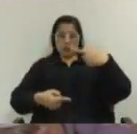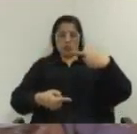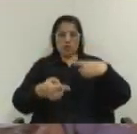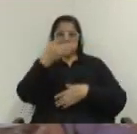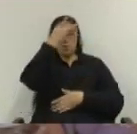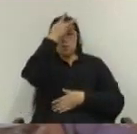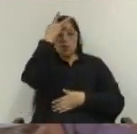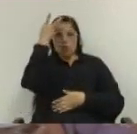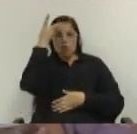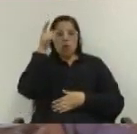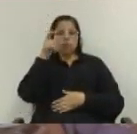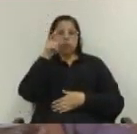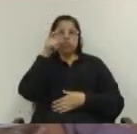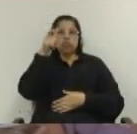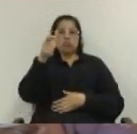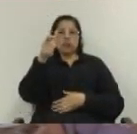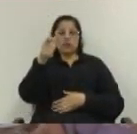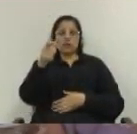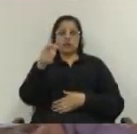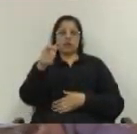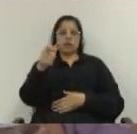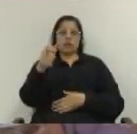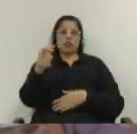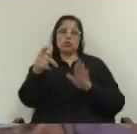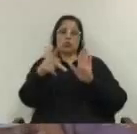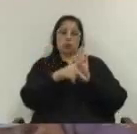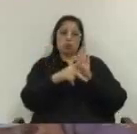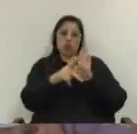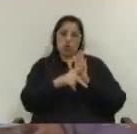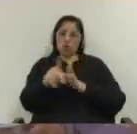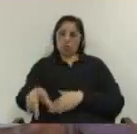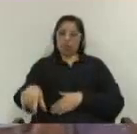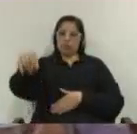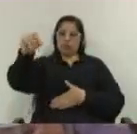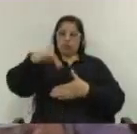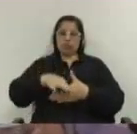gestão pública sejam nomeados para cargos de confiança.